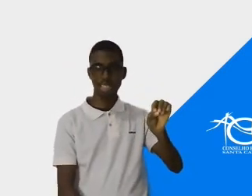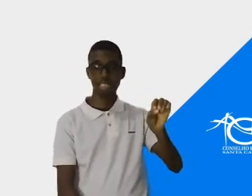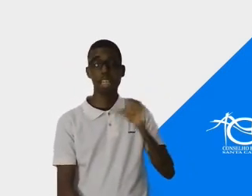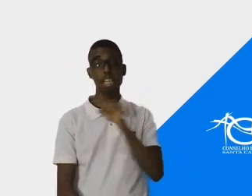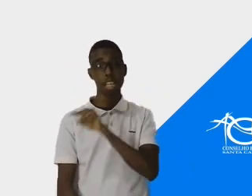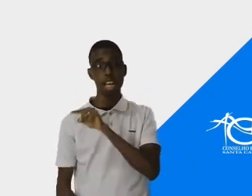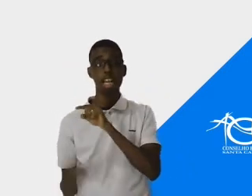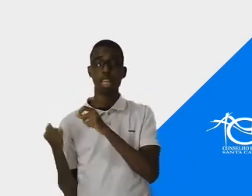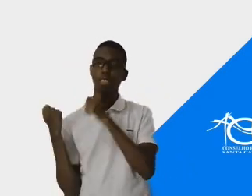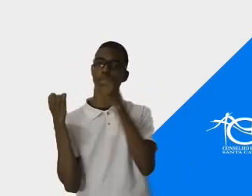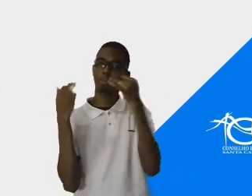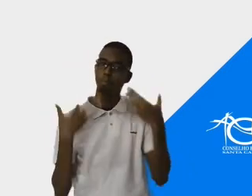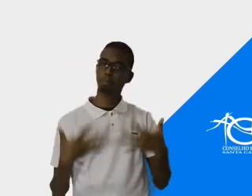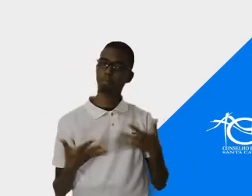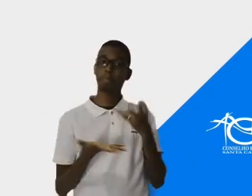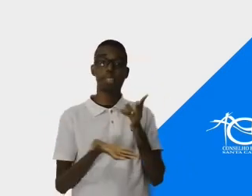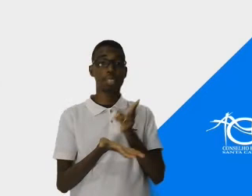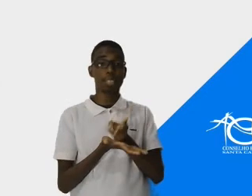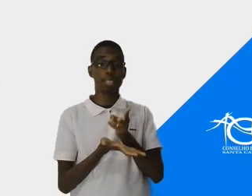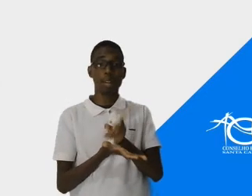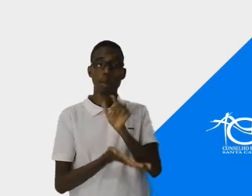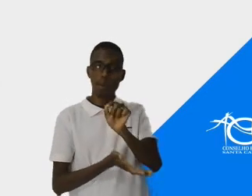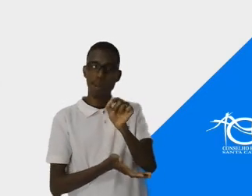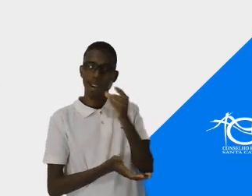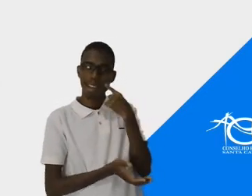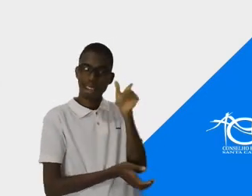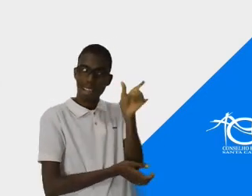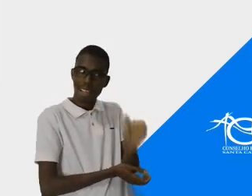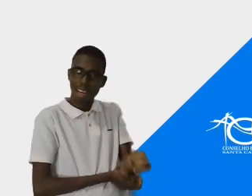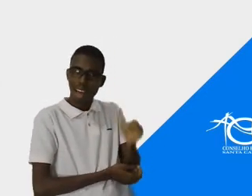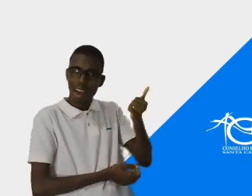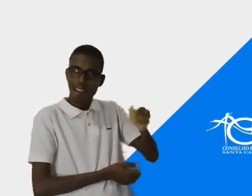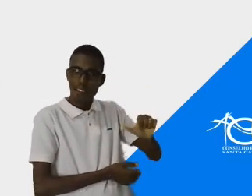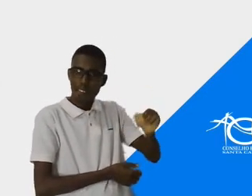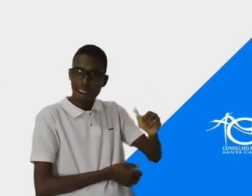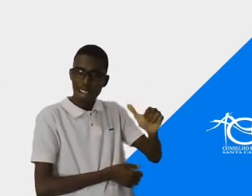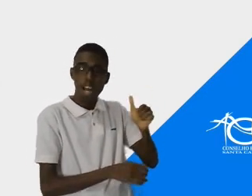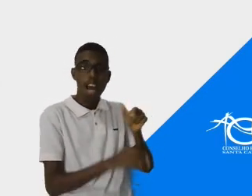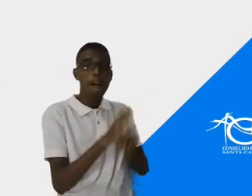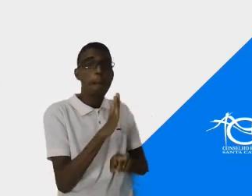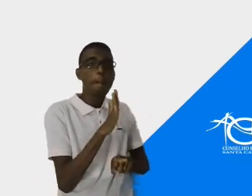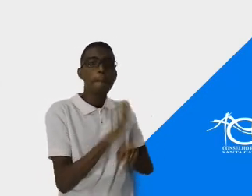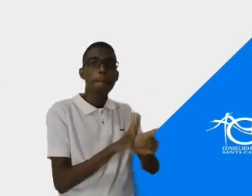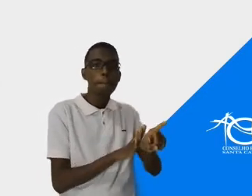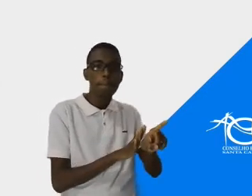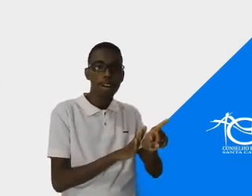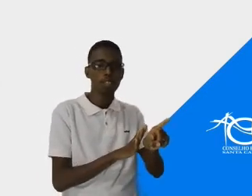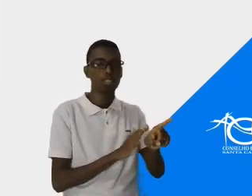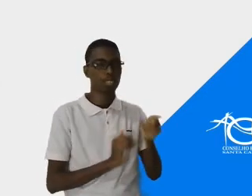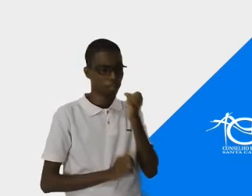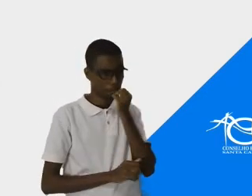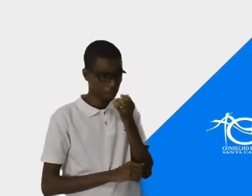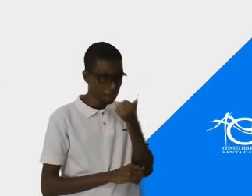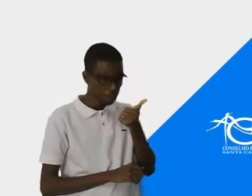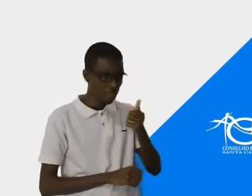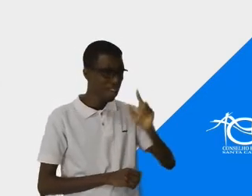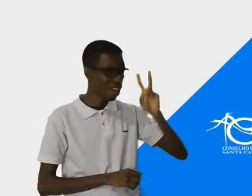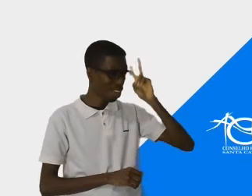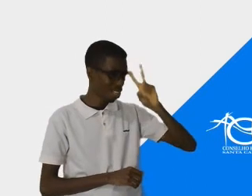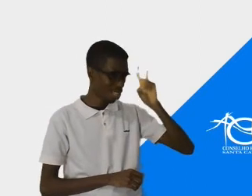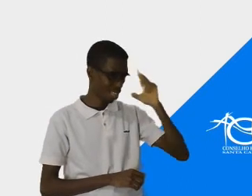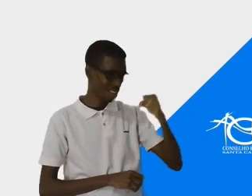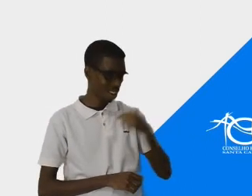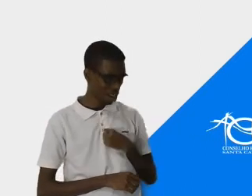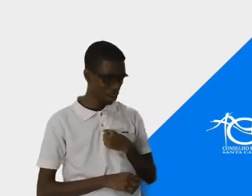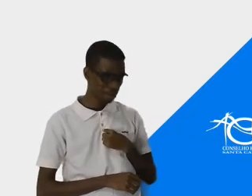ela reavaliava, ela perguntava para ele: tudo bem, você lembra de mim? Não? Eu